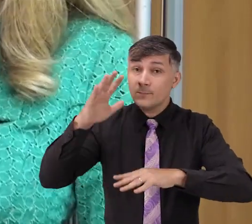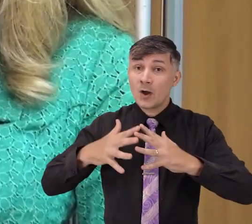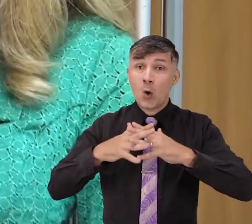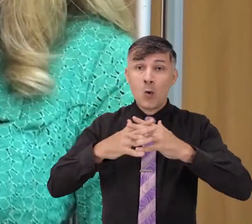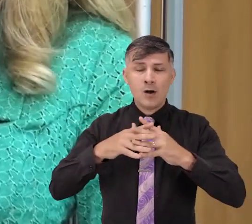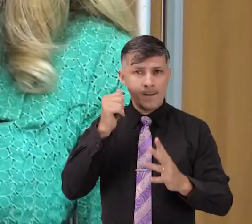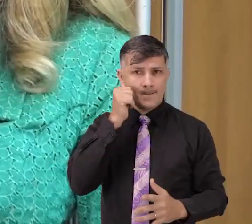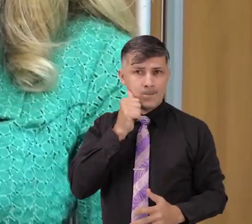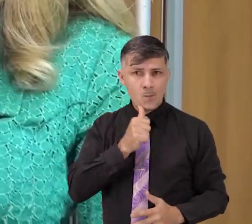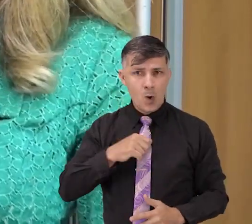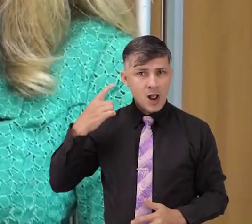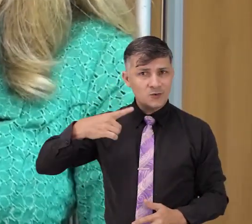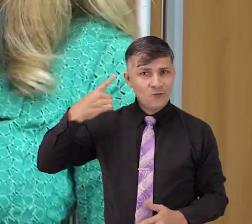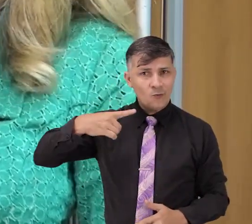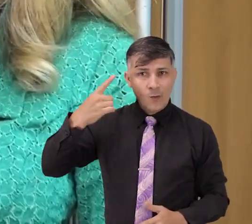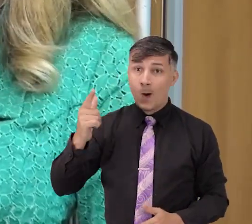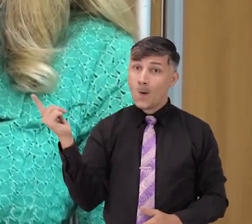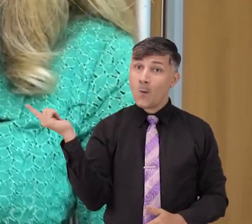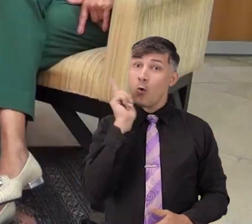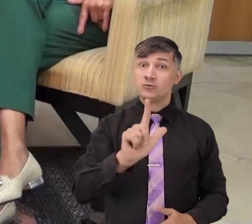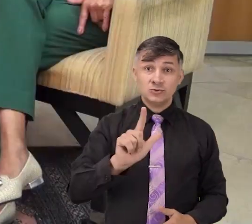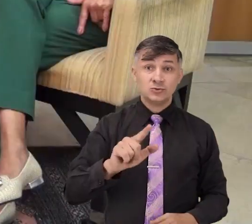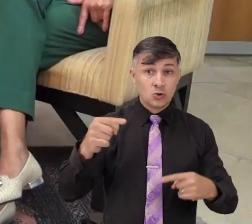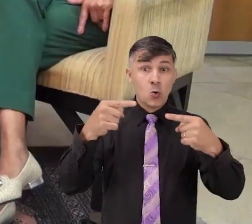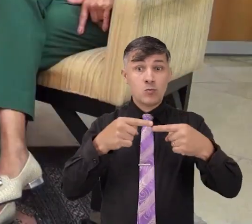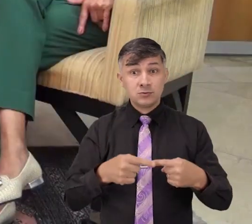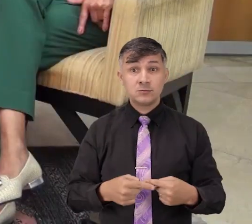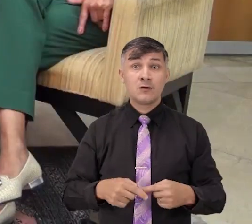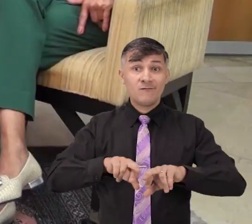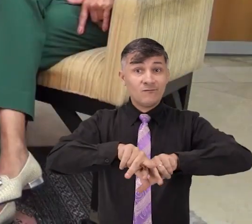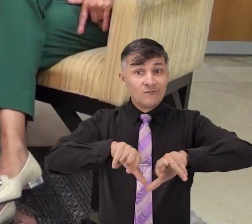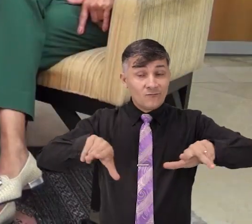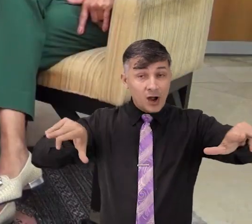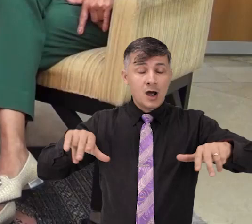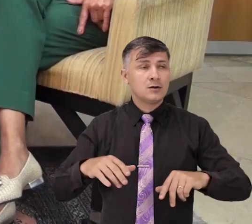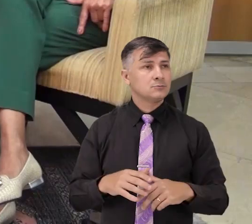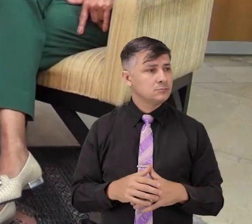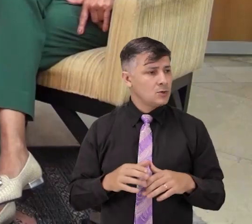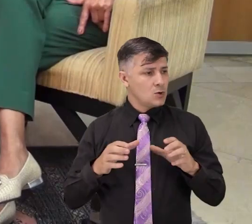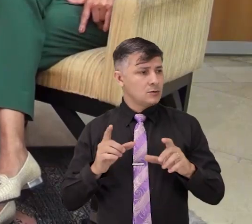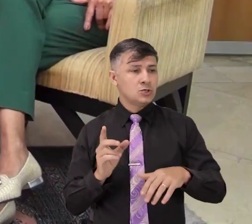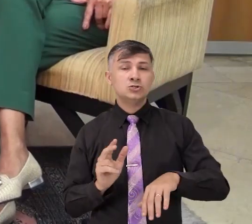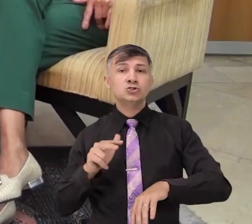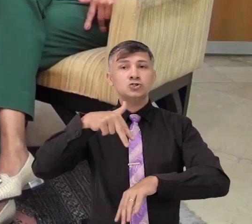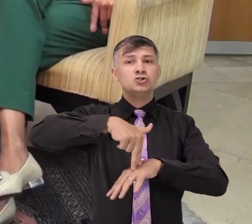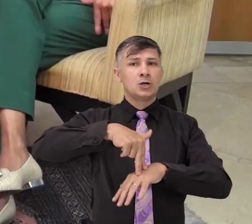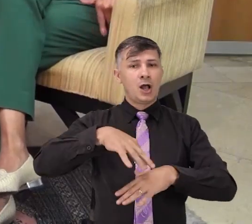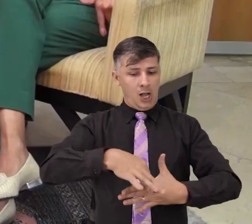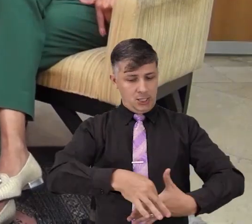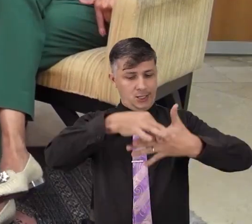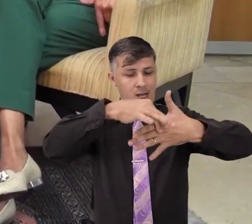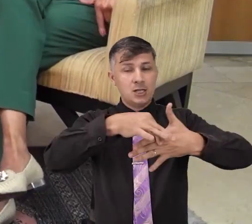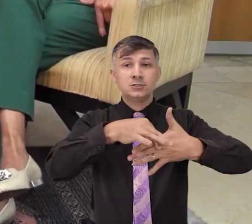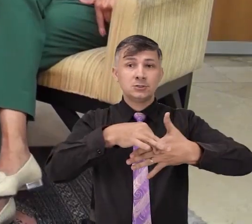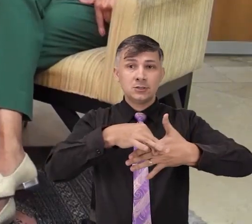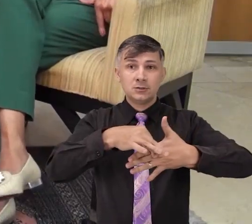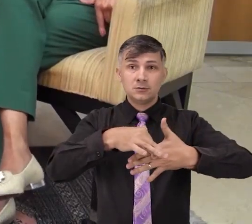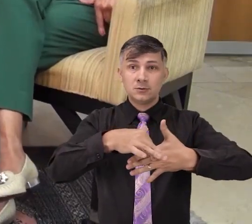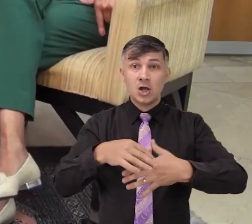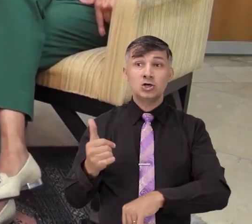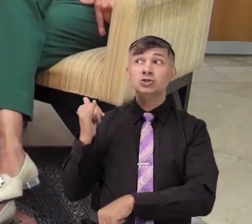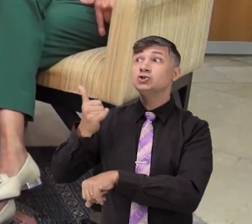postos de liderança, de chefia dentro desses segmentos. Você diria que tem muito assédio? Ah,